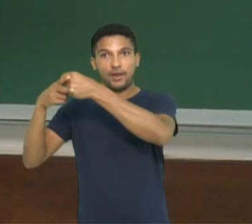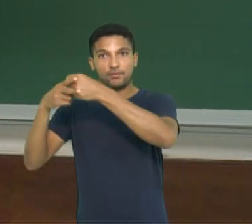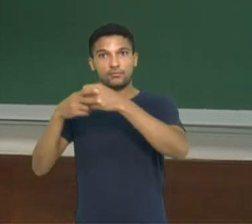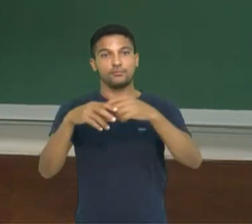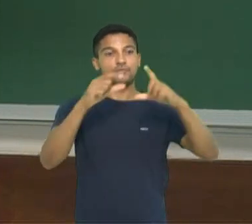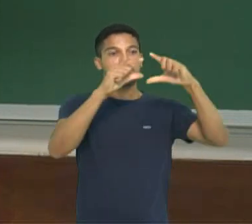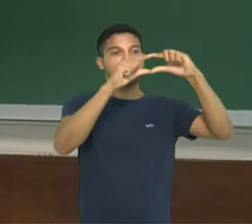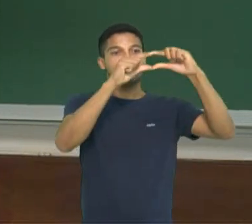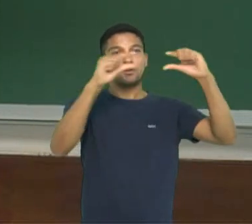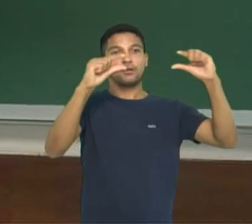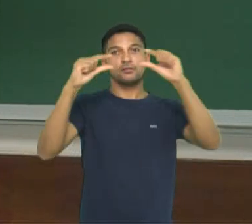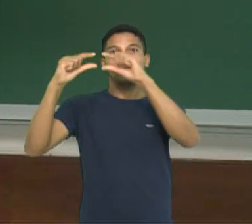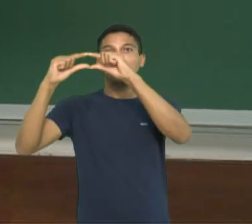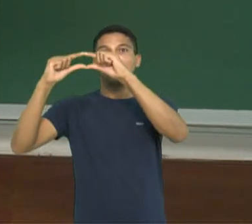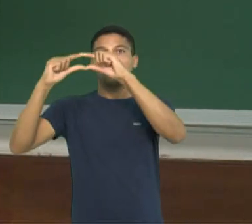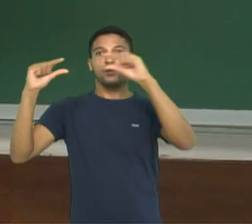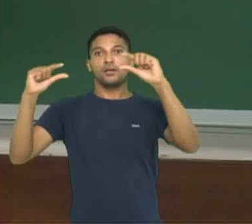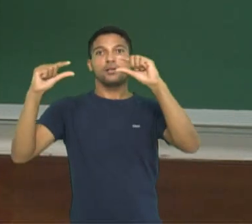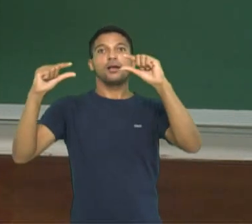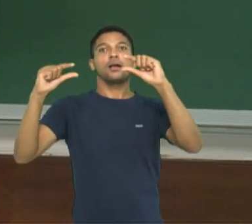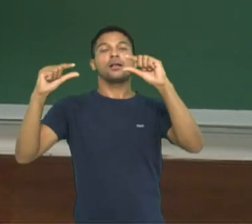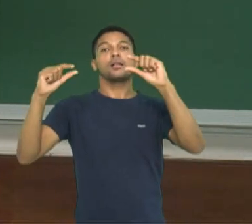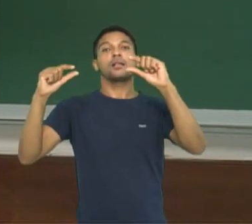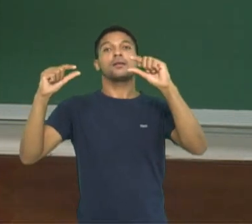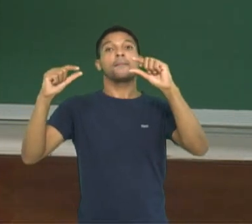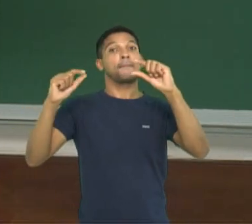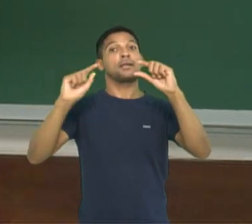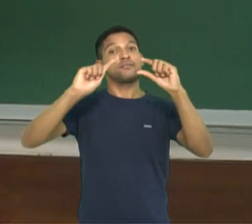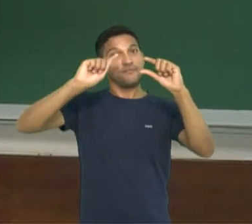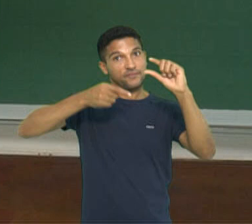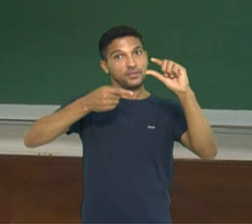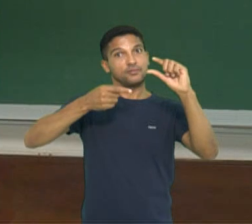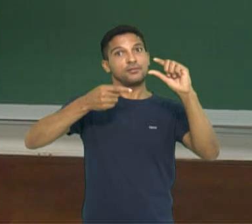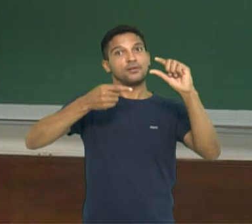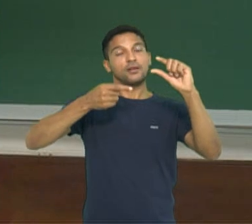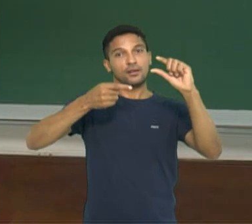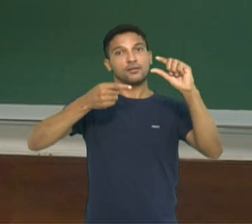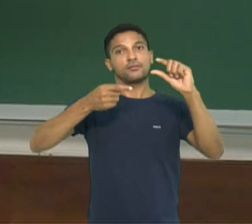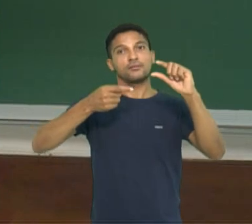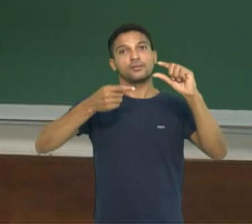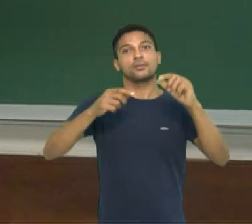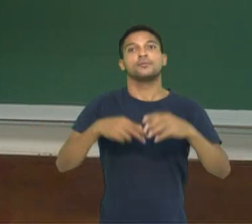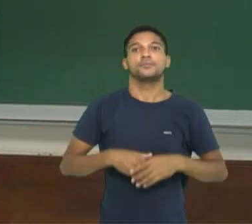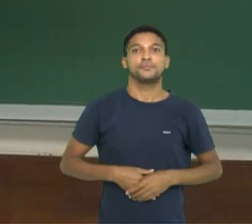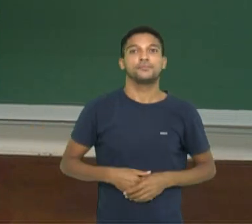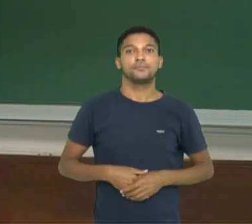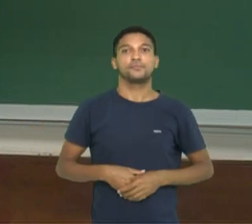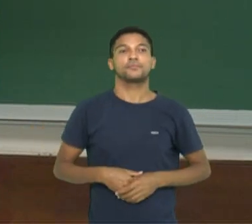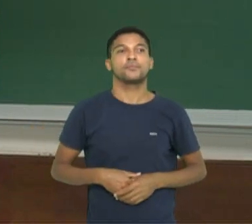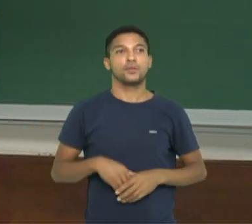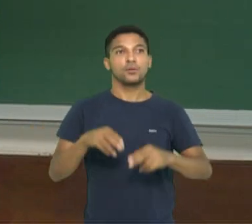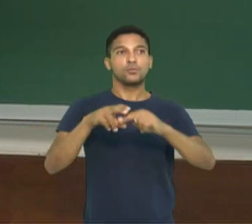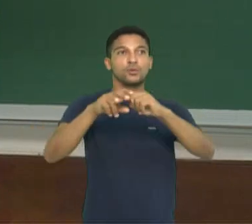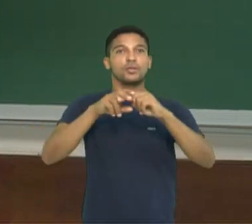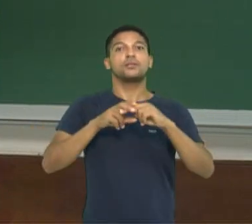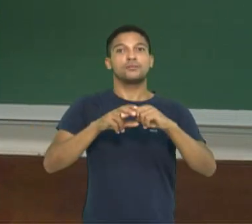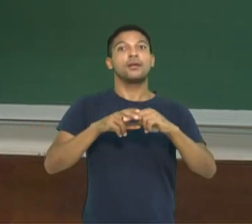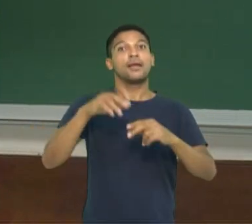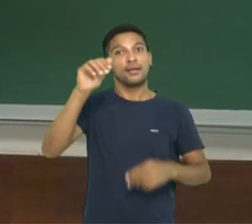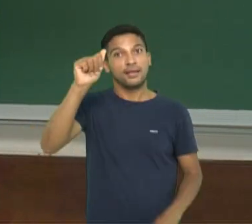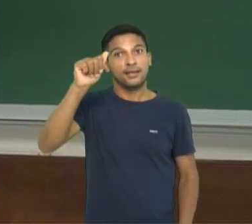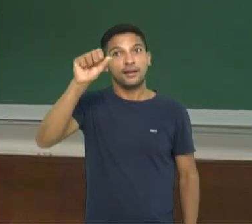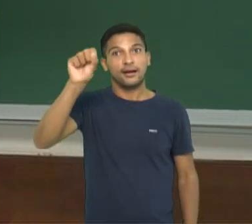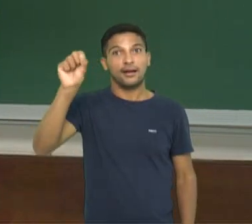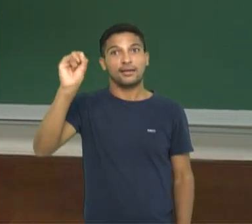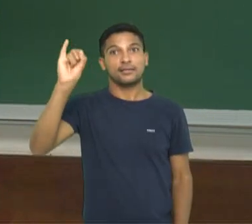duas orações, só que elas não têm conectivo, elas estão separadas por uma vírgula, certo? Então, portanto, assindética,